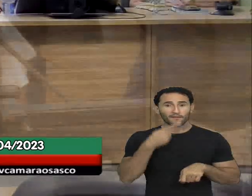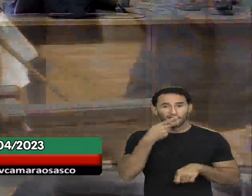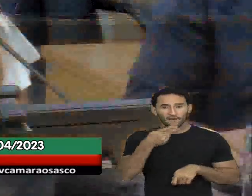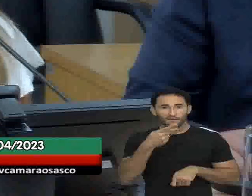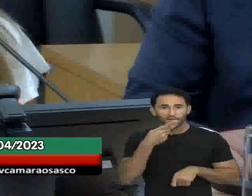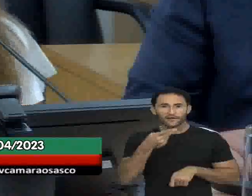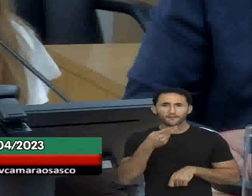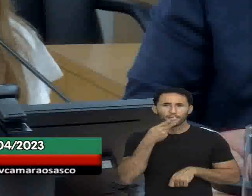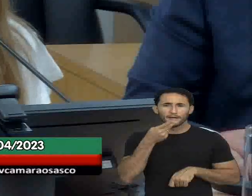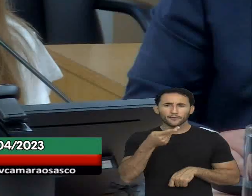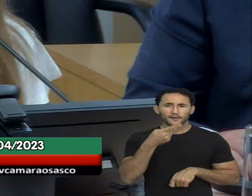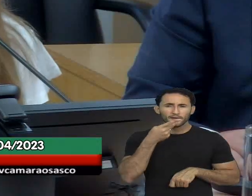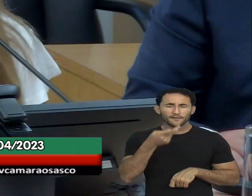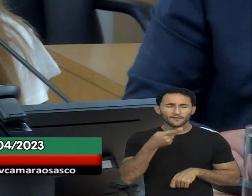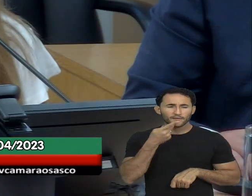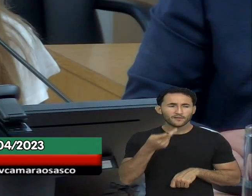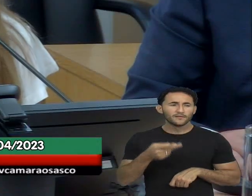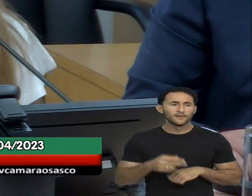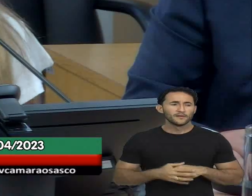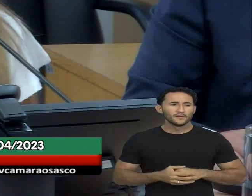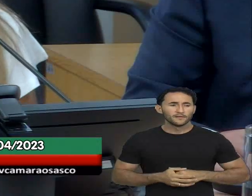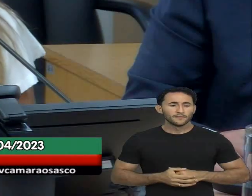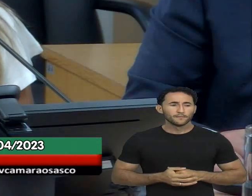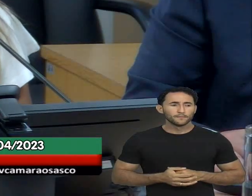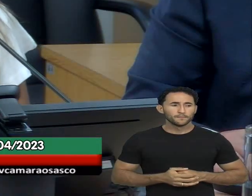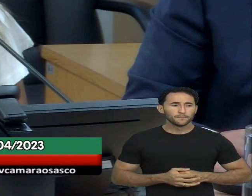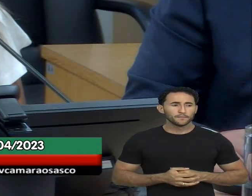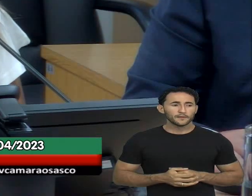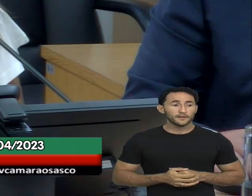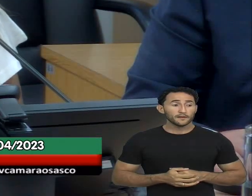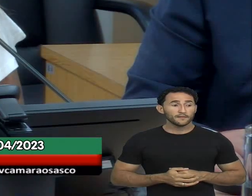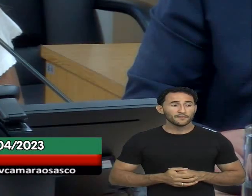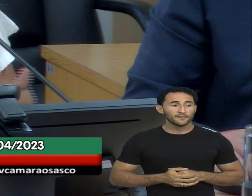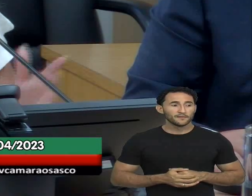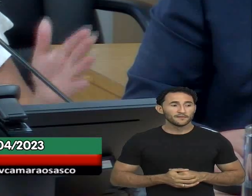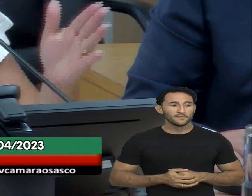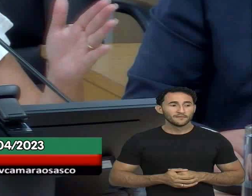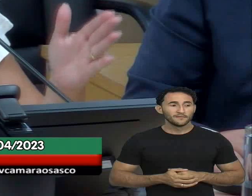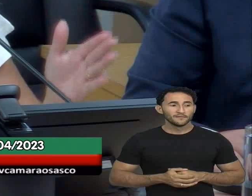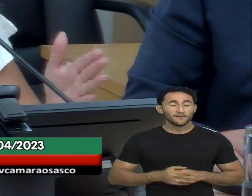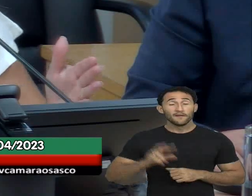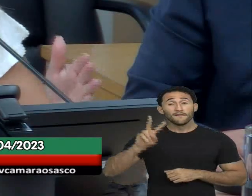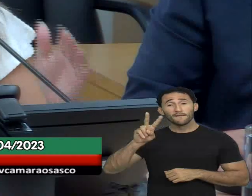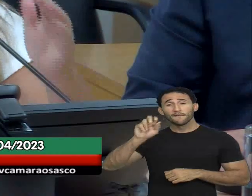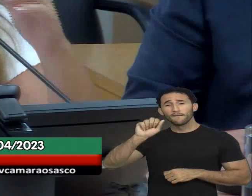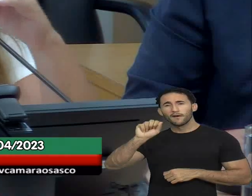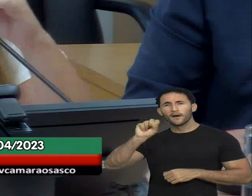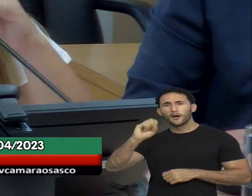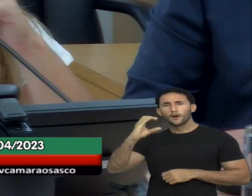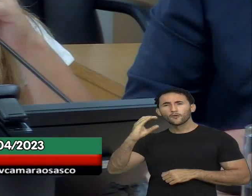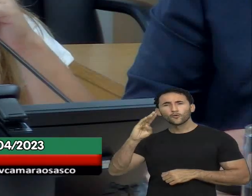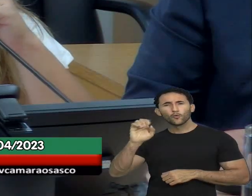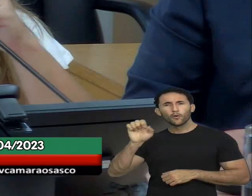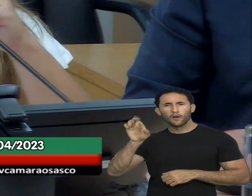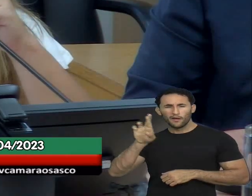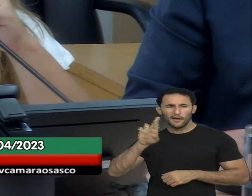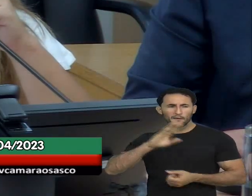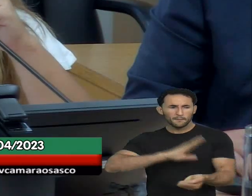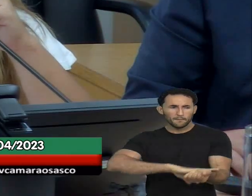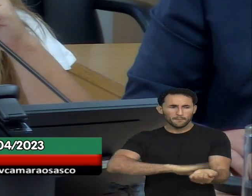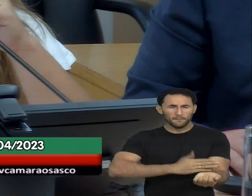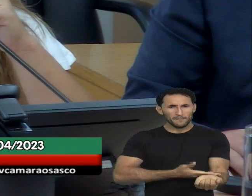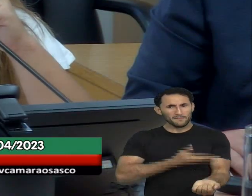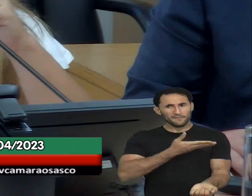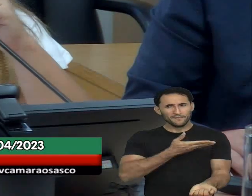vascular. O doutor está aqui. E, às vezes, as pessoas pensam, será que é só com problema na perna, doutor, né? É